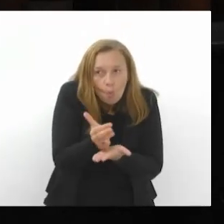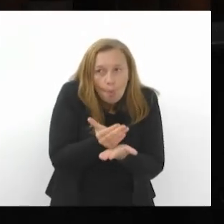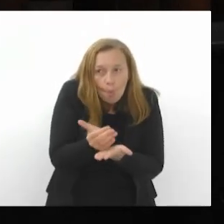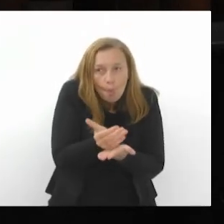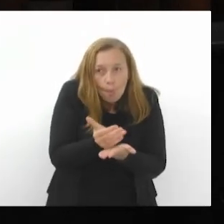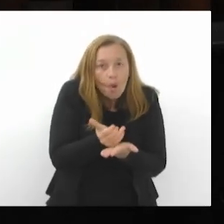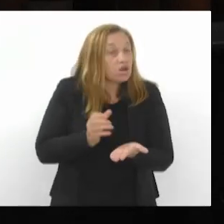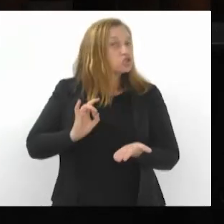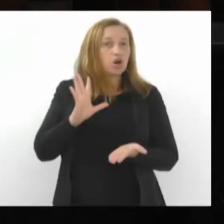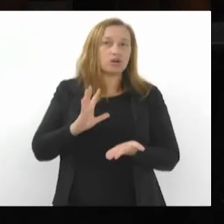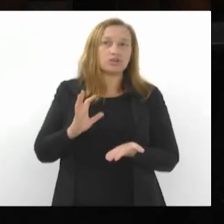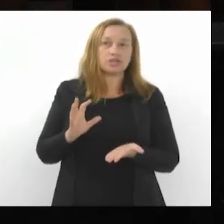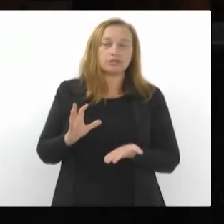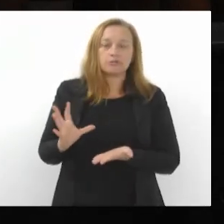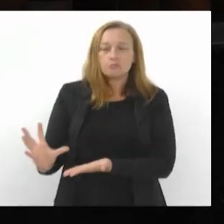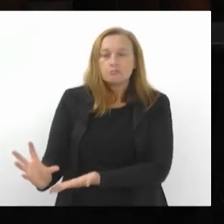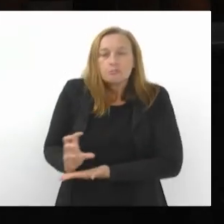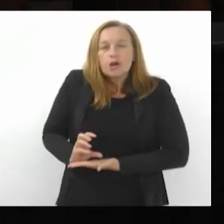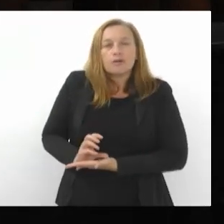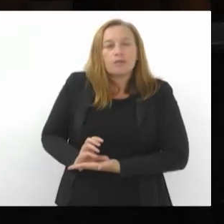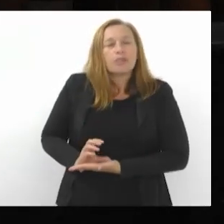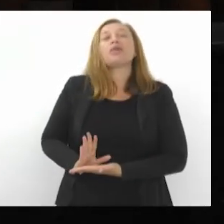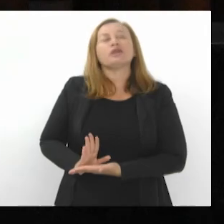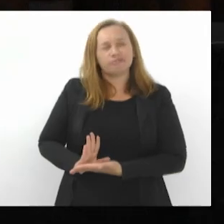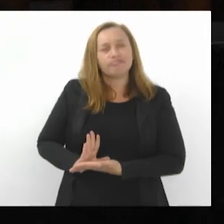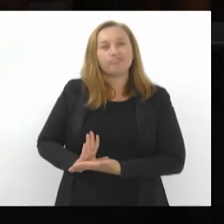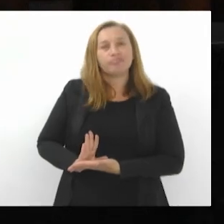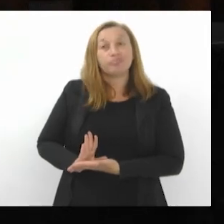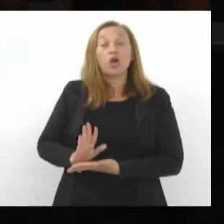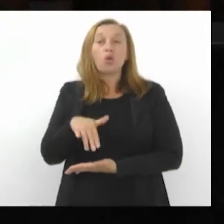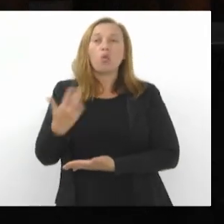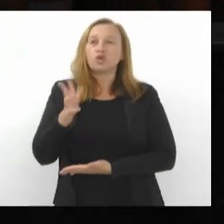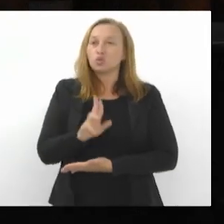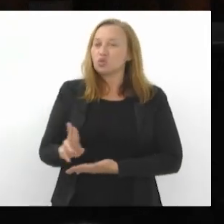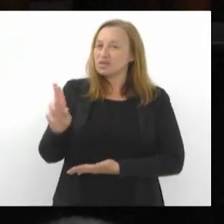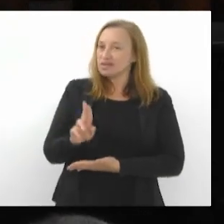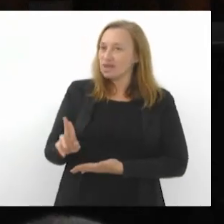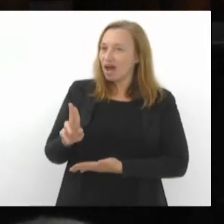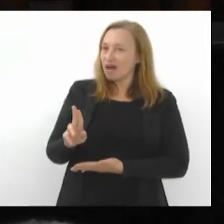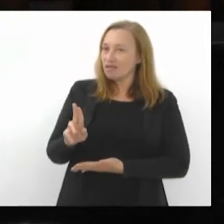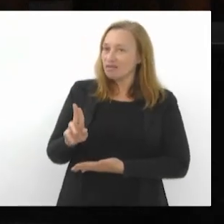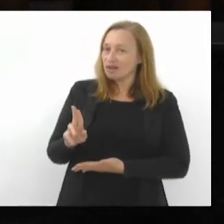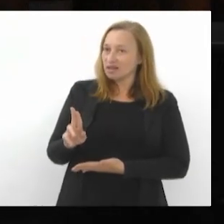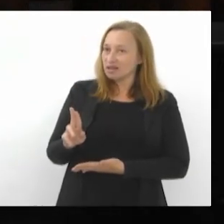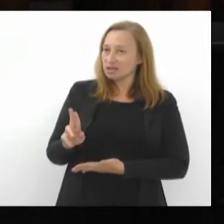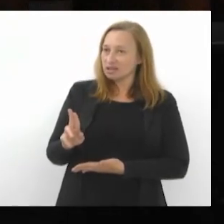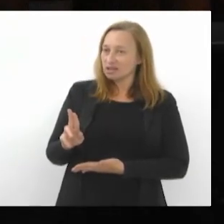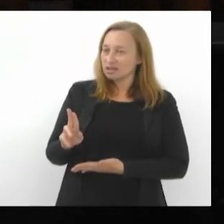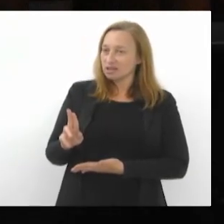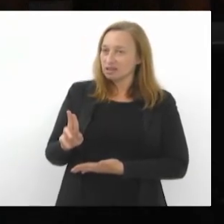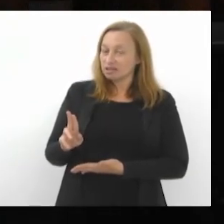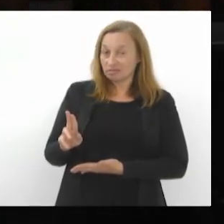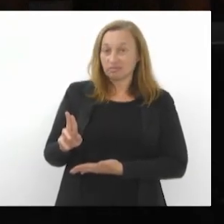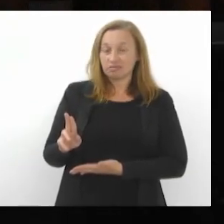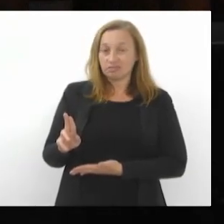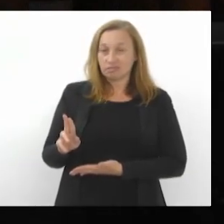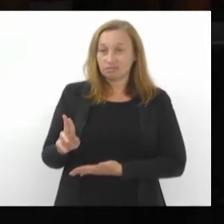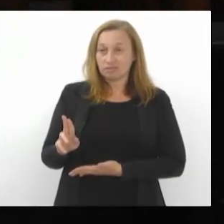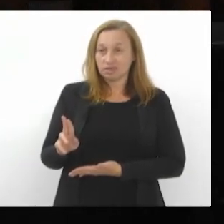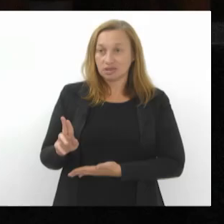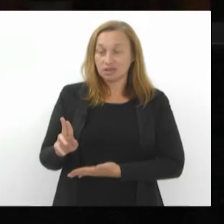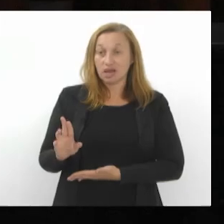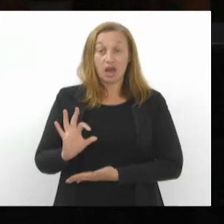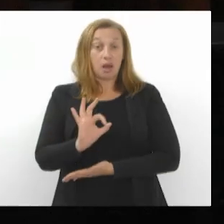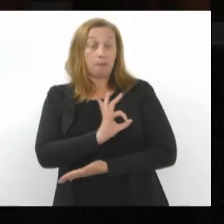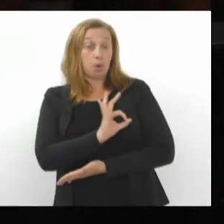arrecadar. E ganhava legitimidade quando usava dos aparatos do Estado para lesar o cidadão, usando a